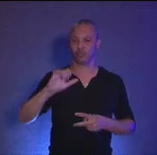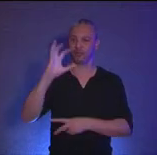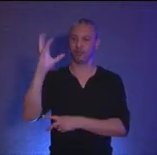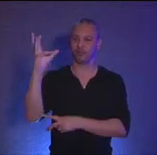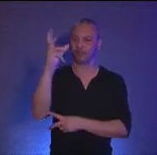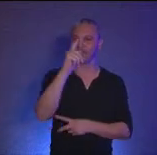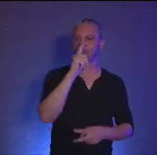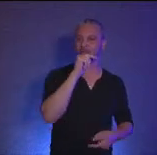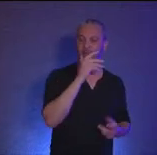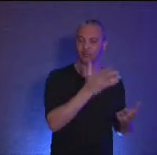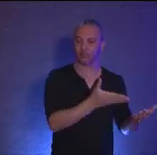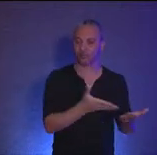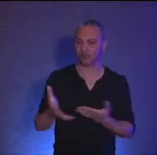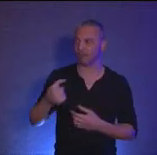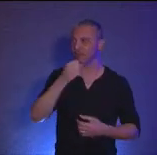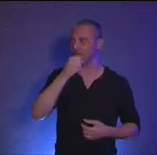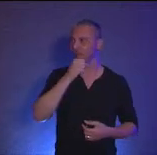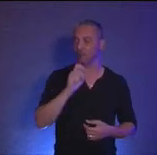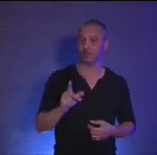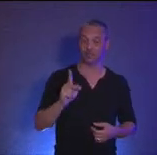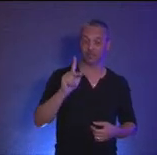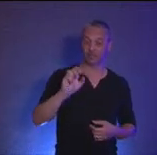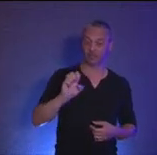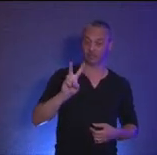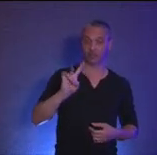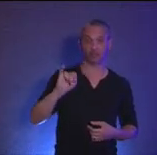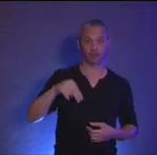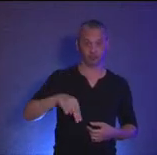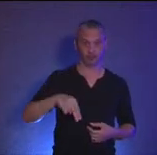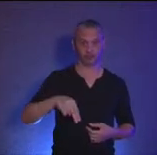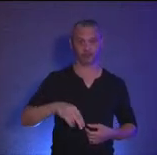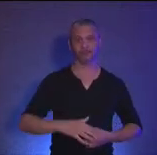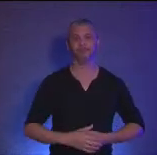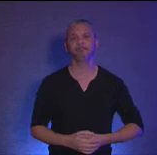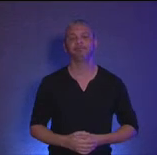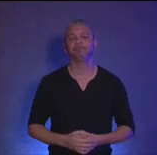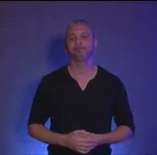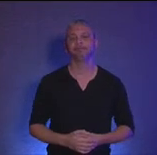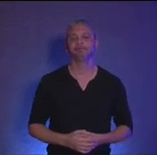Mídia. Eu convido ao palco o jornalista Kevin Damasio.